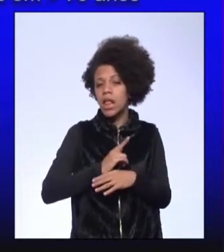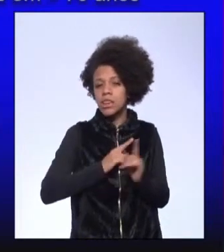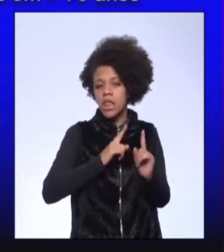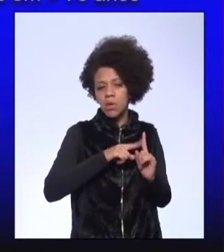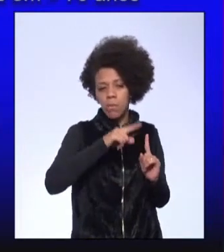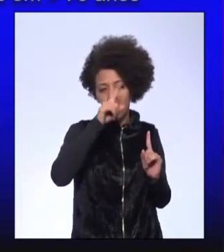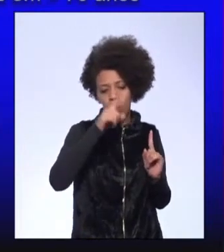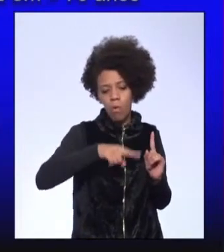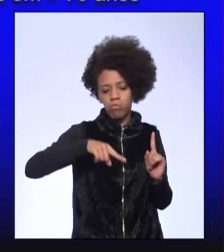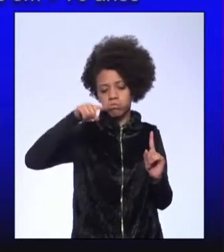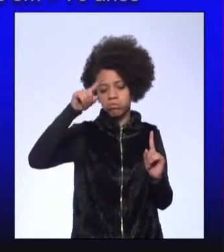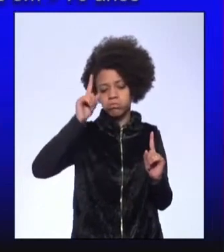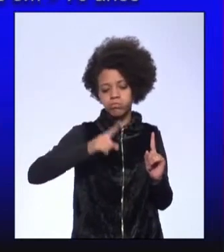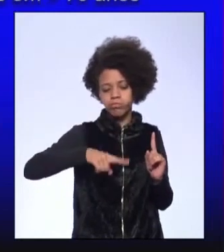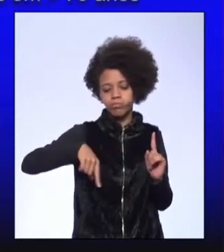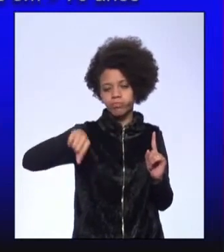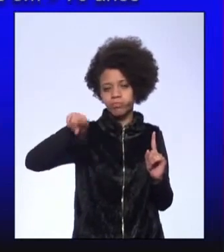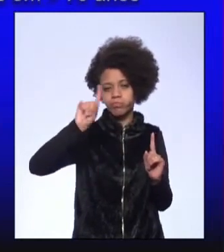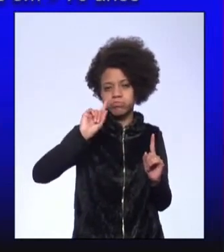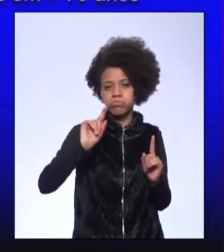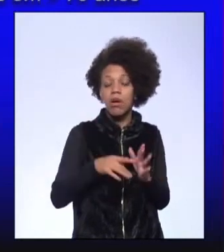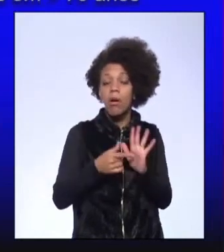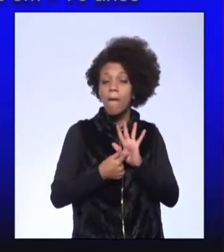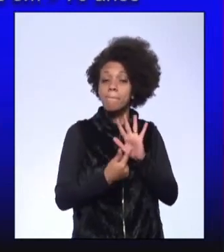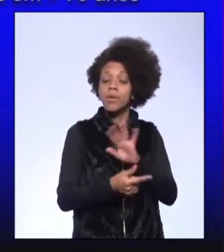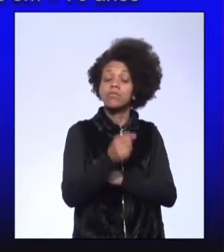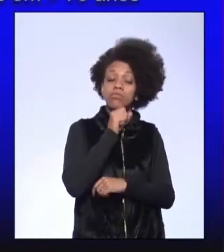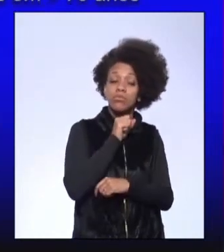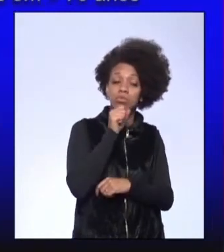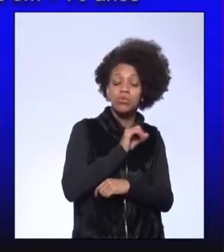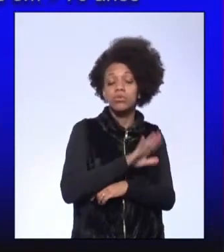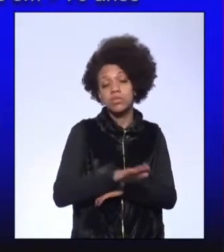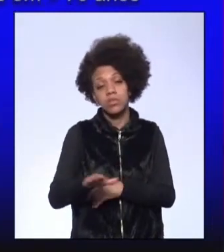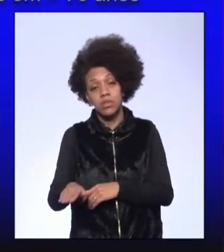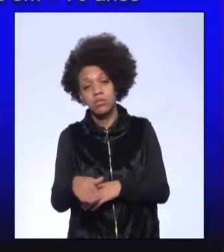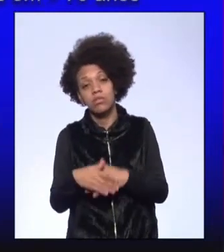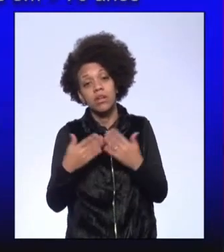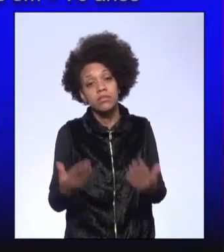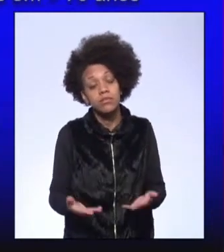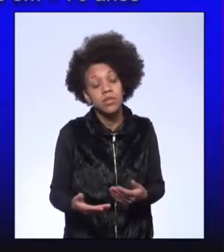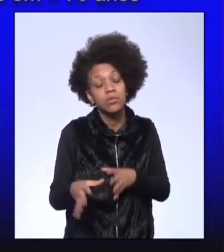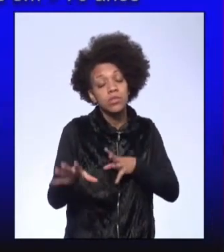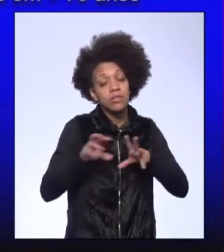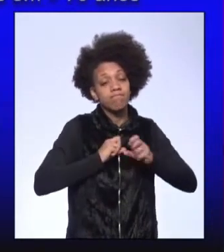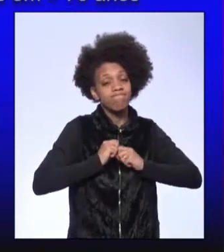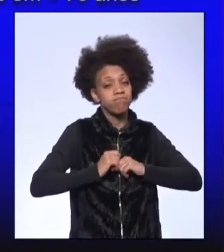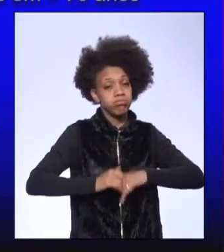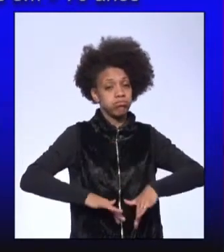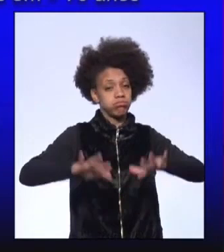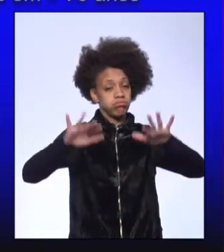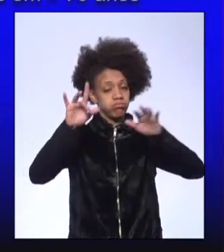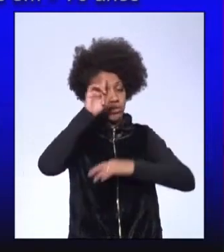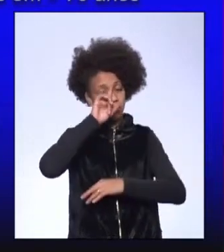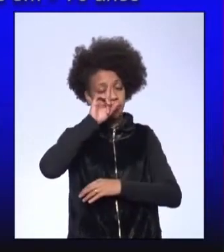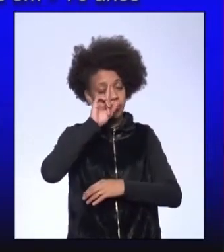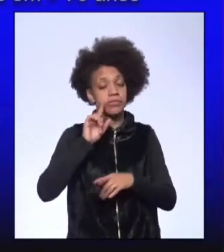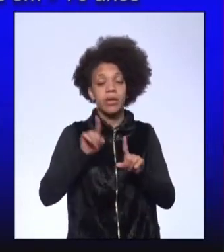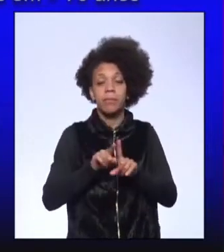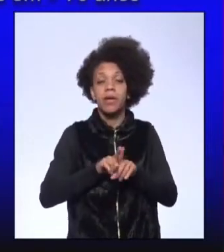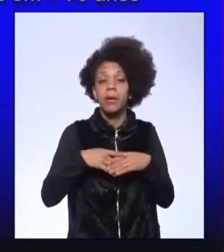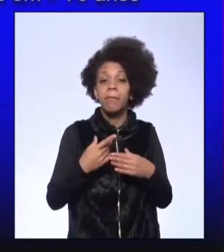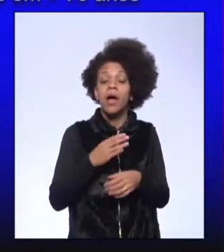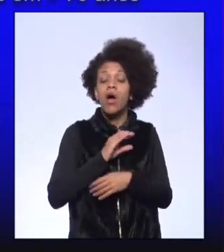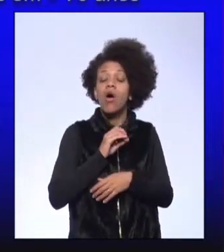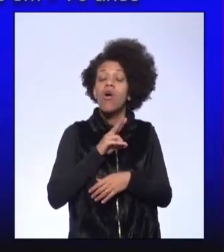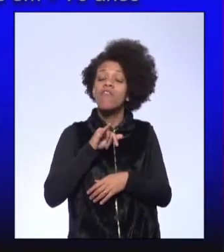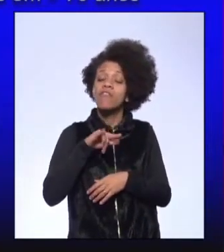U, mostrando a importância do idoso e da criança, né, tanto na transmissão como na gravidade. E para a